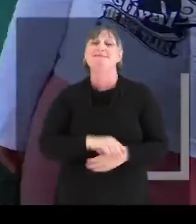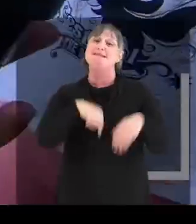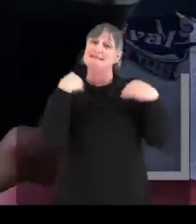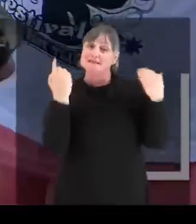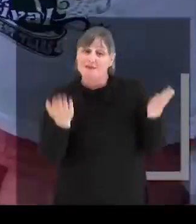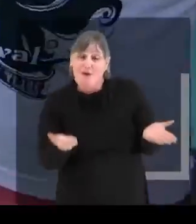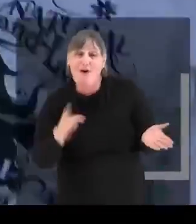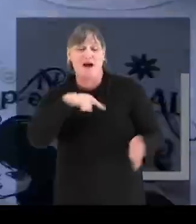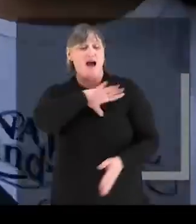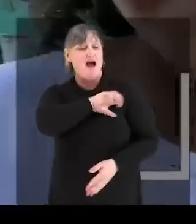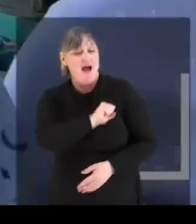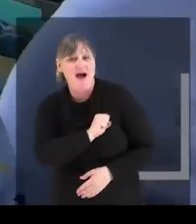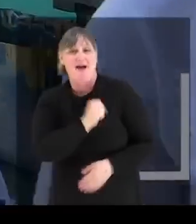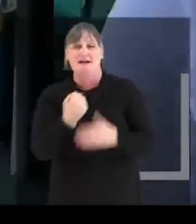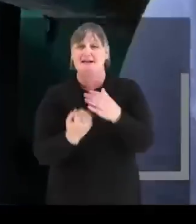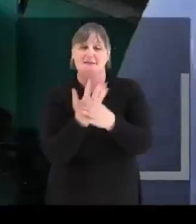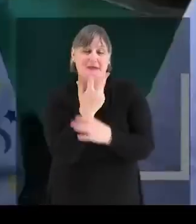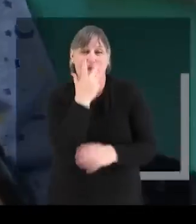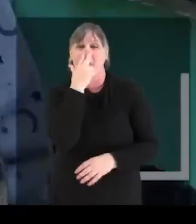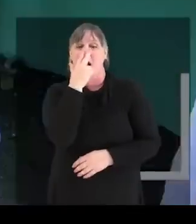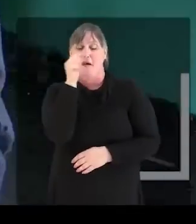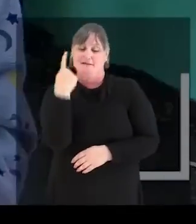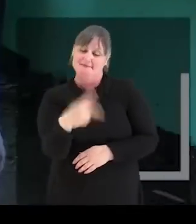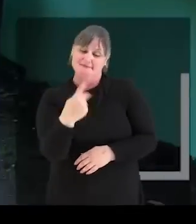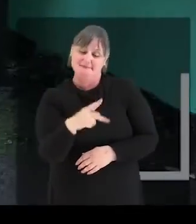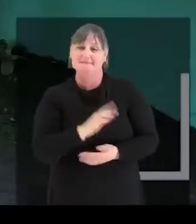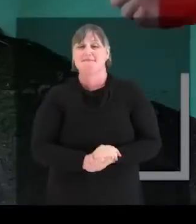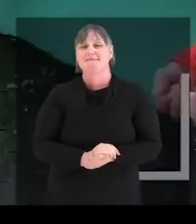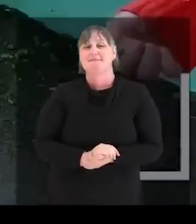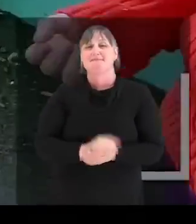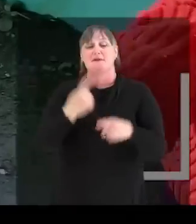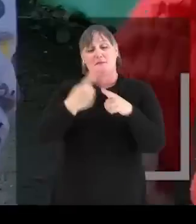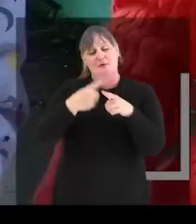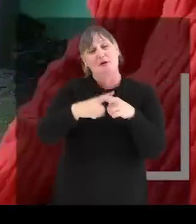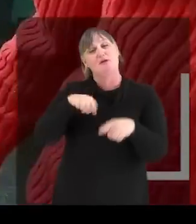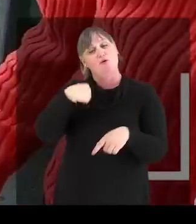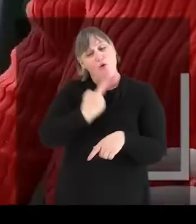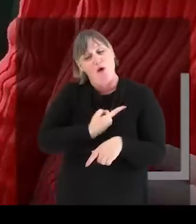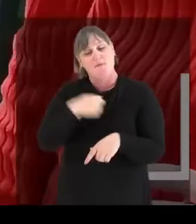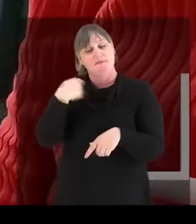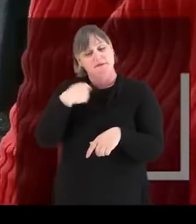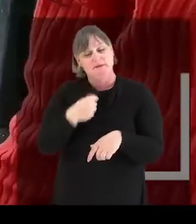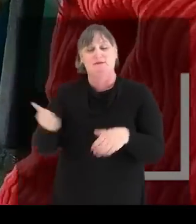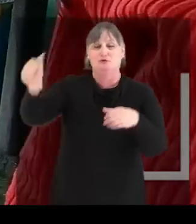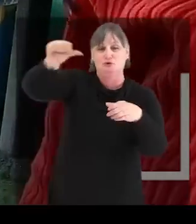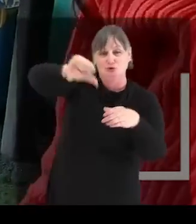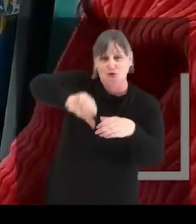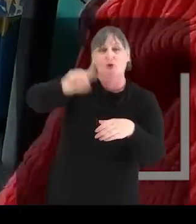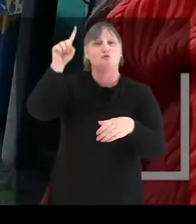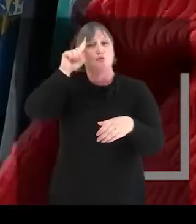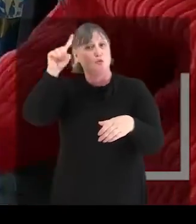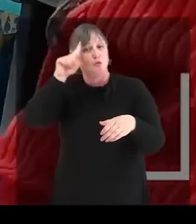Então, galera, a gente ama as plantas igual essa, mas elas estão um pouquinho podres. Então a gente precisa